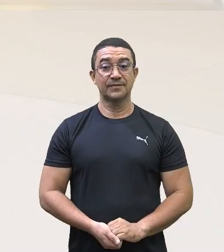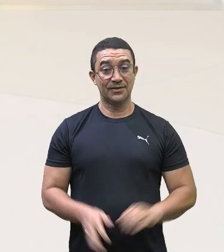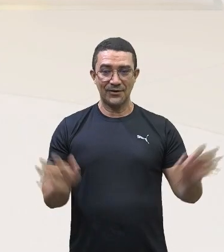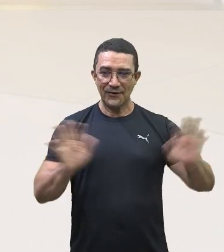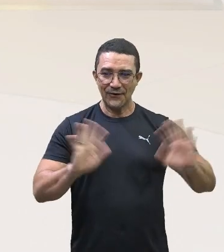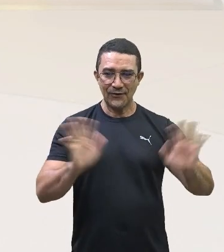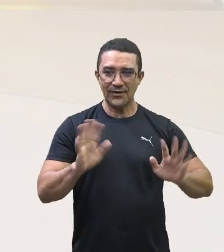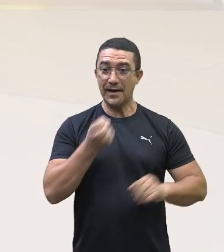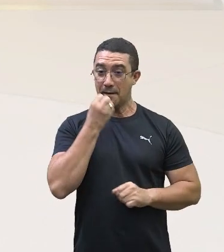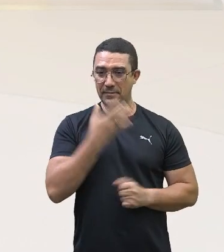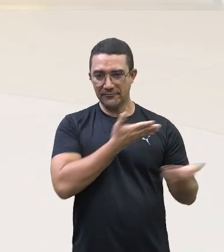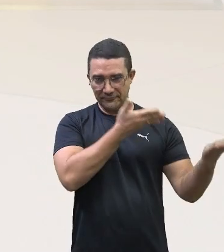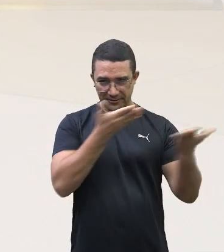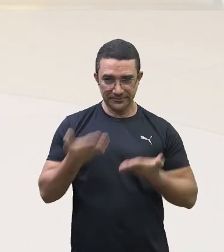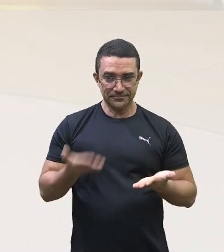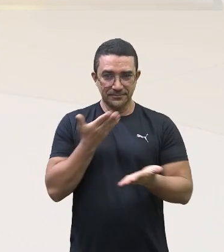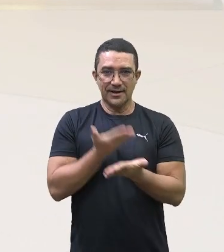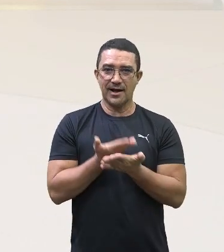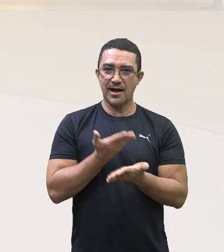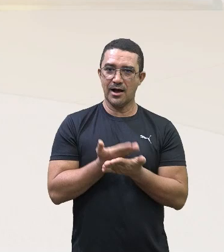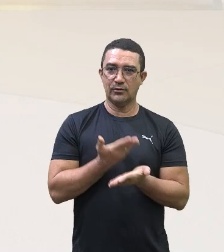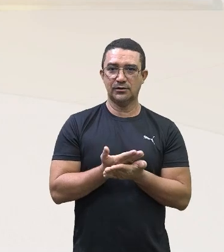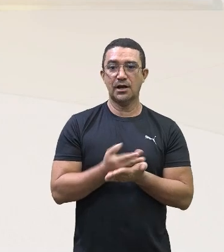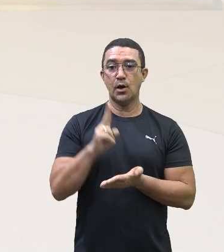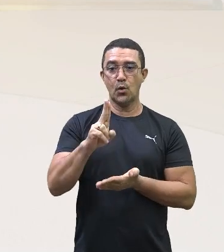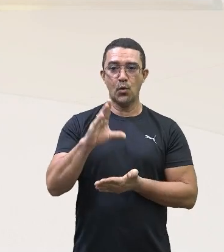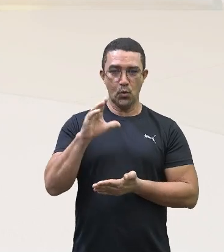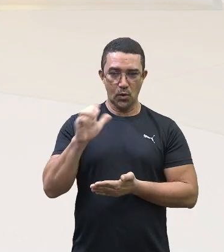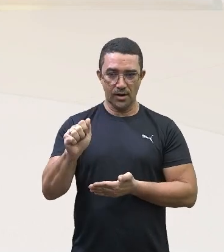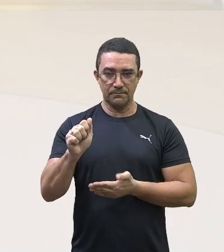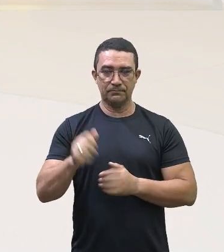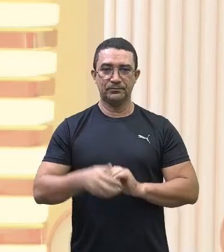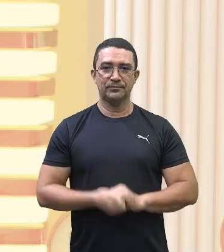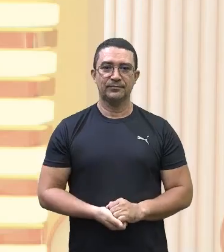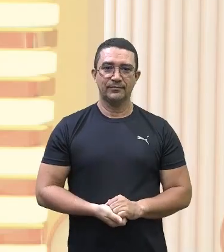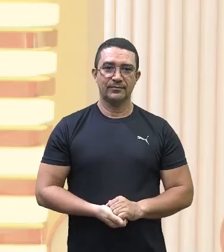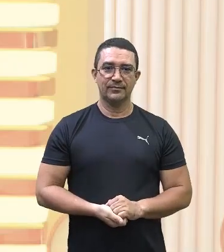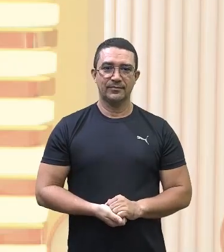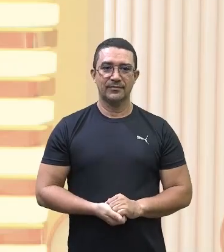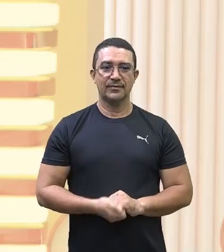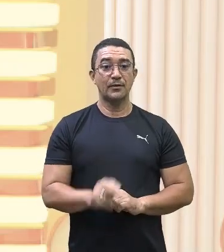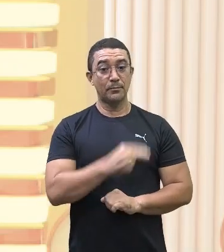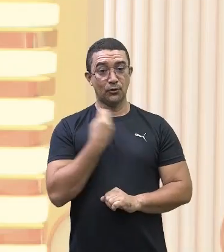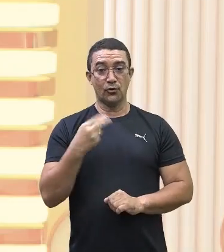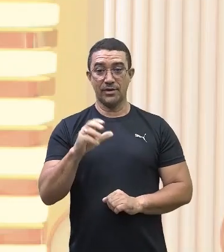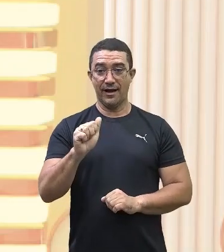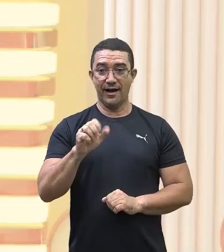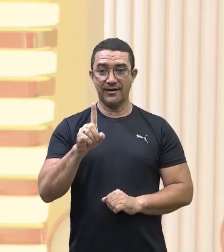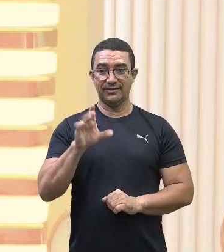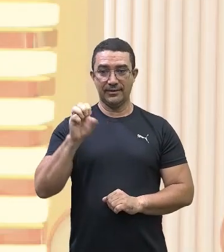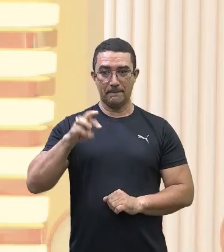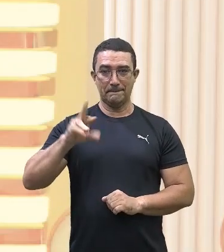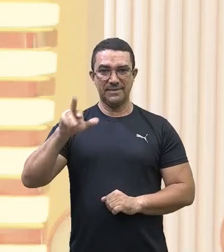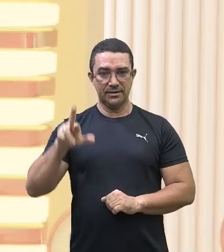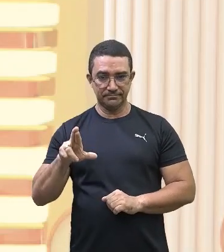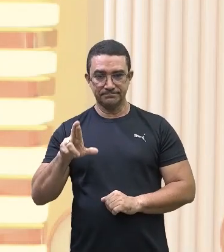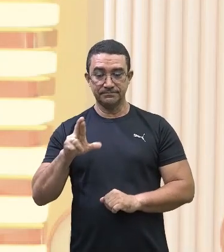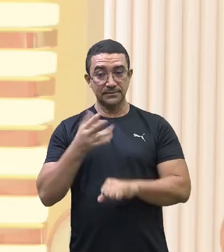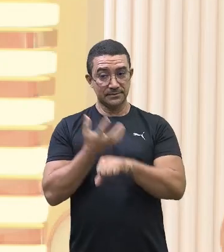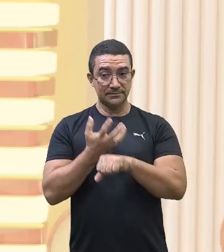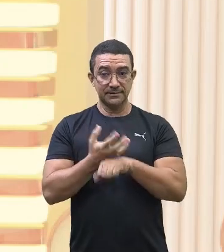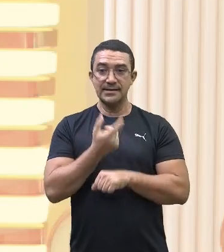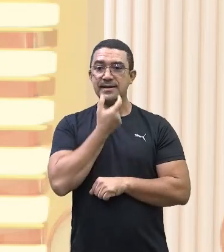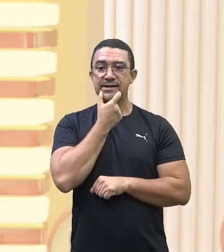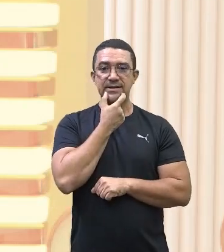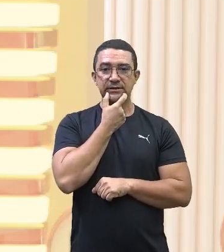Olá, sejam todos bem-vindos à nossa aula da Unidade Curricular de Aprofundamento. Eu sou o professor Ademir Ribeiro, do componente de língua